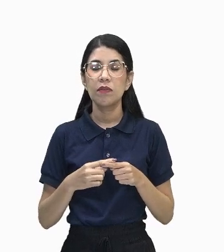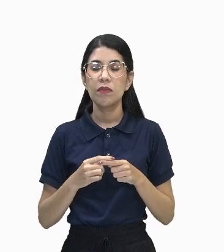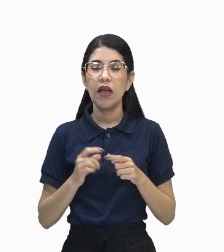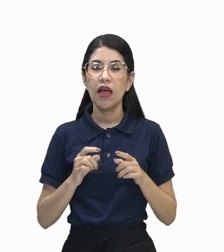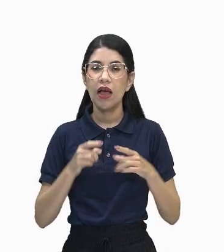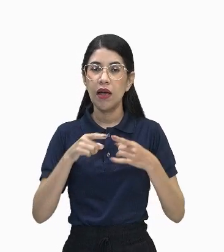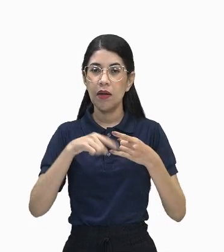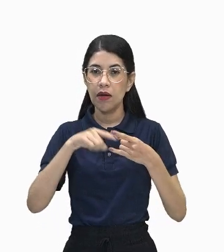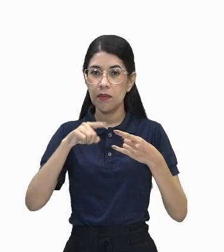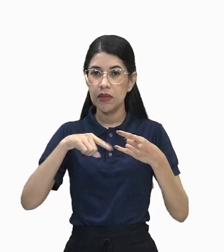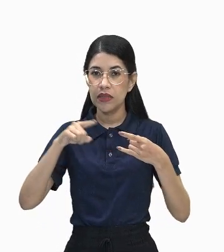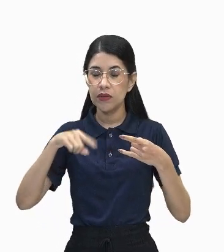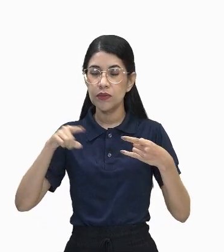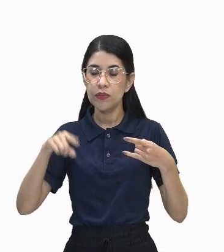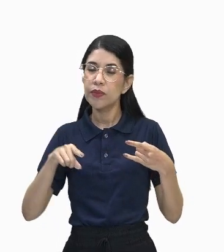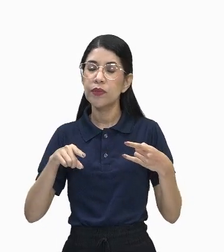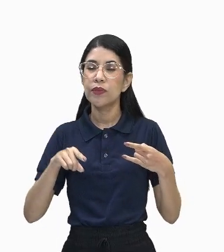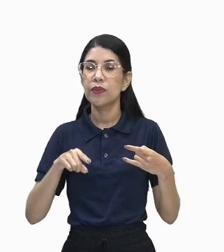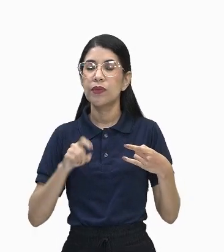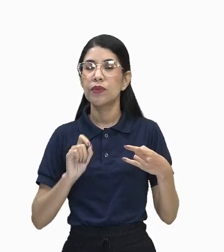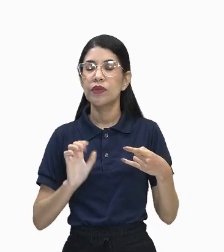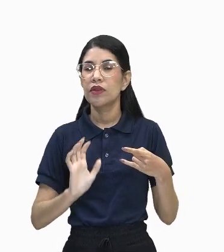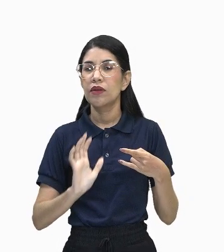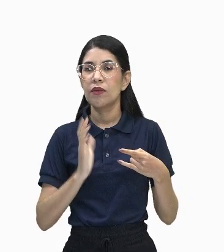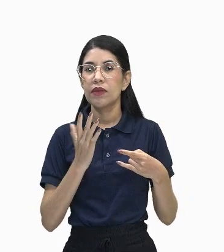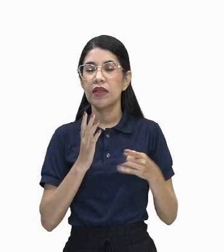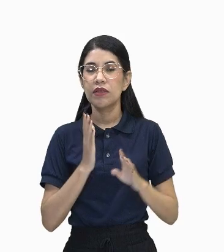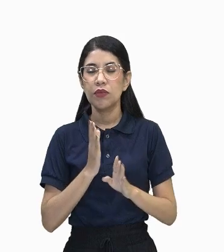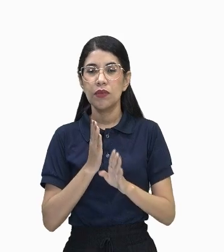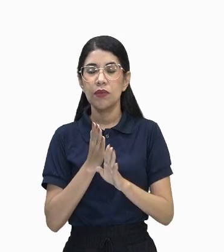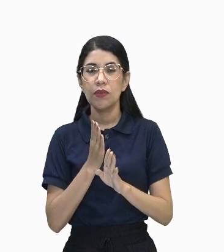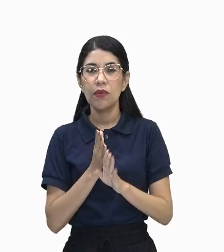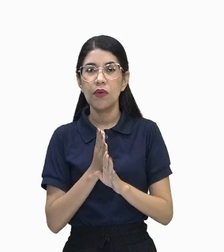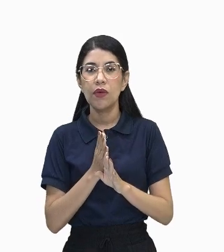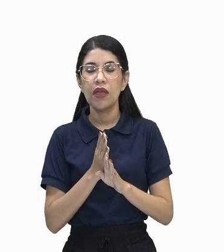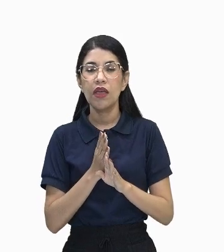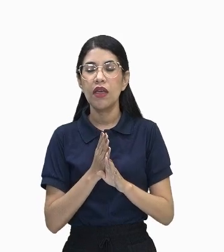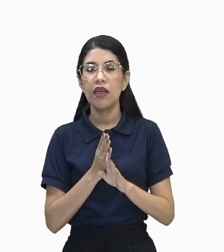seja momentaneamente, lá no momento do encontro, ela vai ser